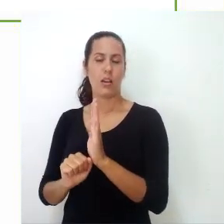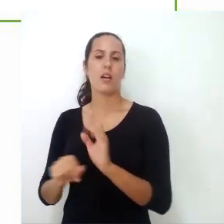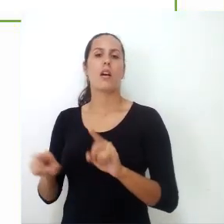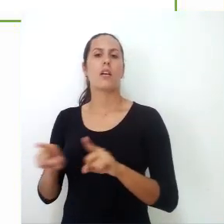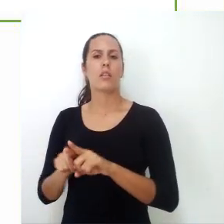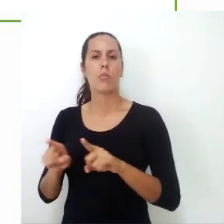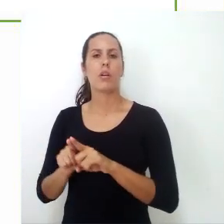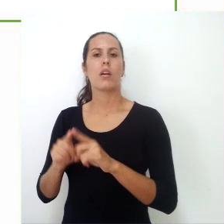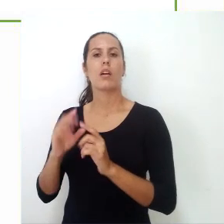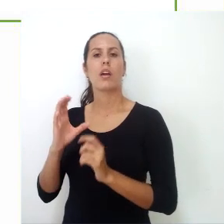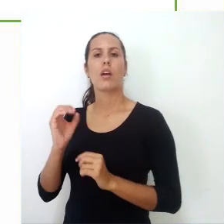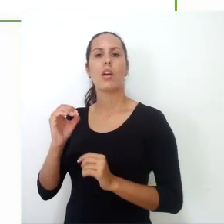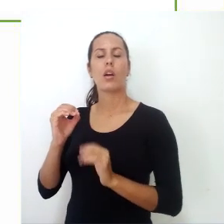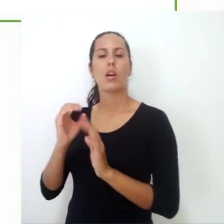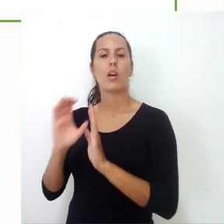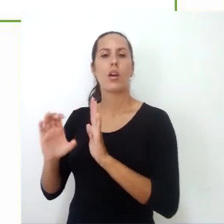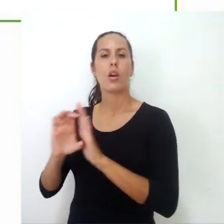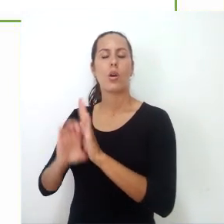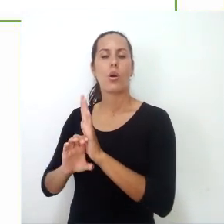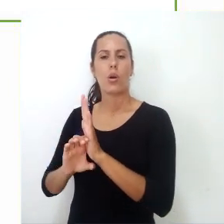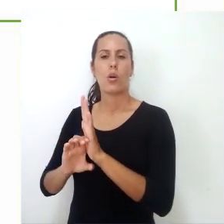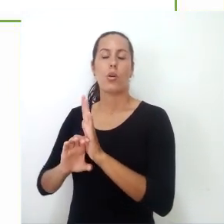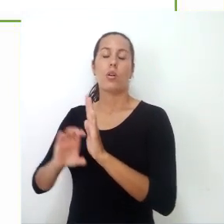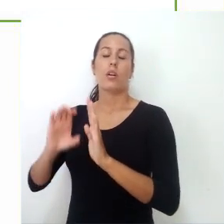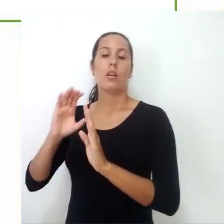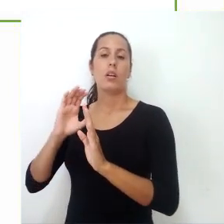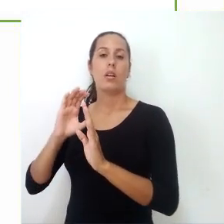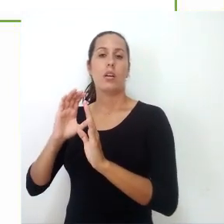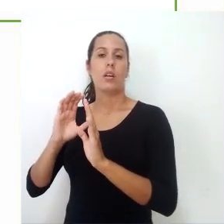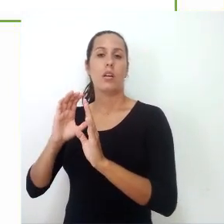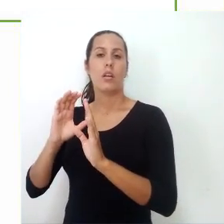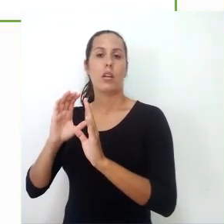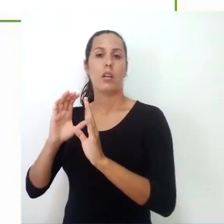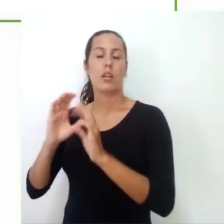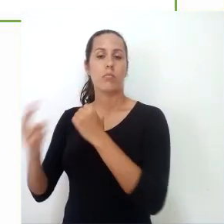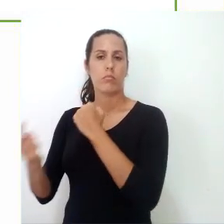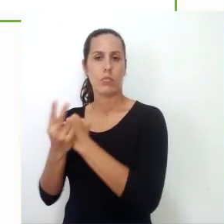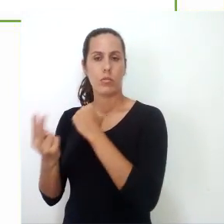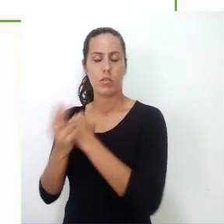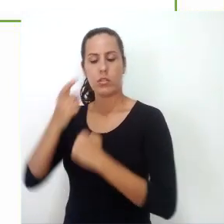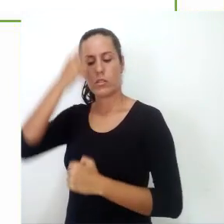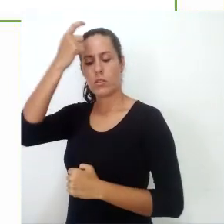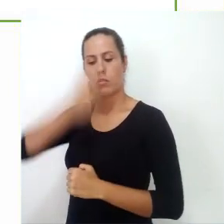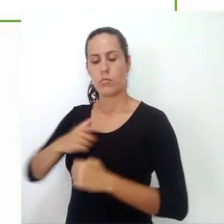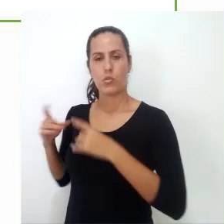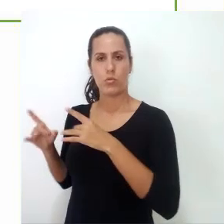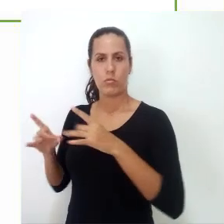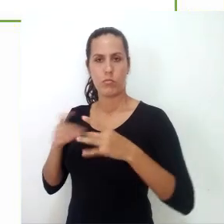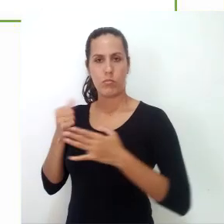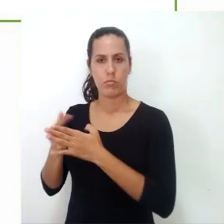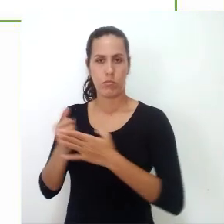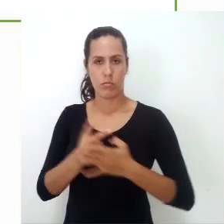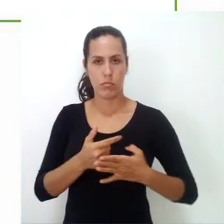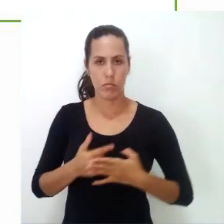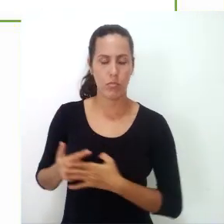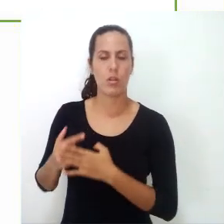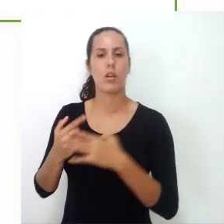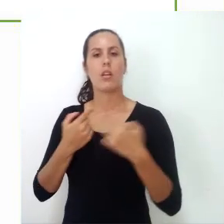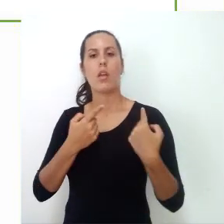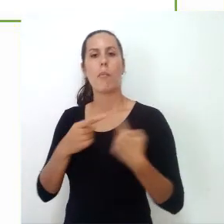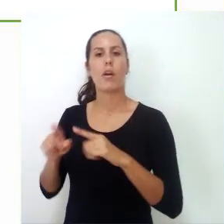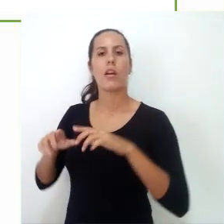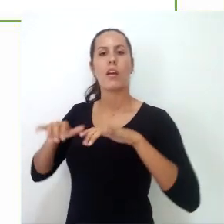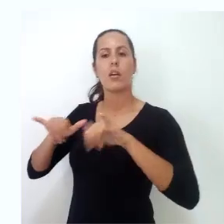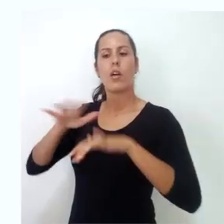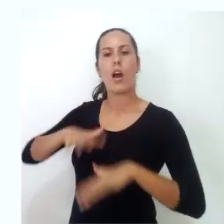do Consumidor, Código Nacional de Trânsito, de regulamentação do mercado publicitário, etc. Então